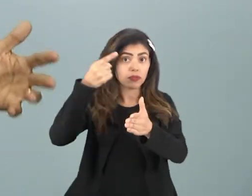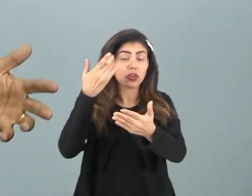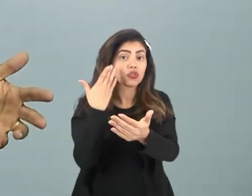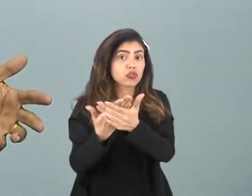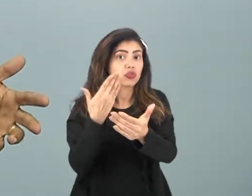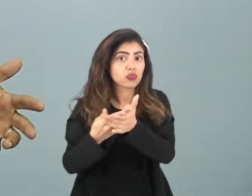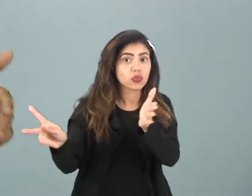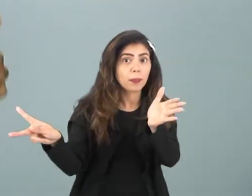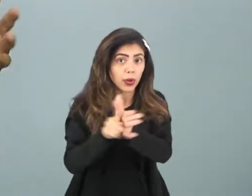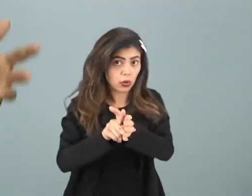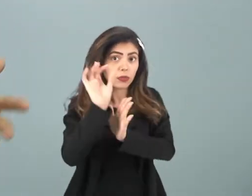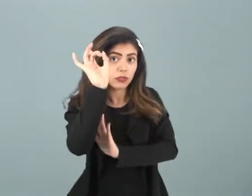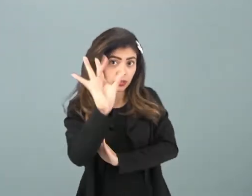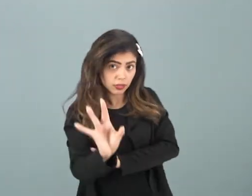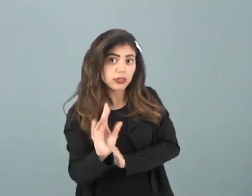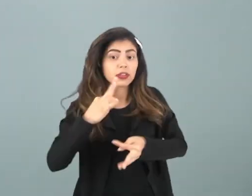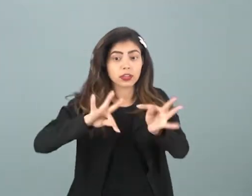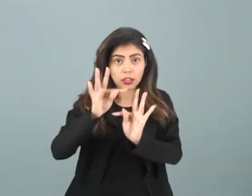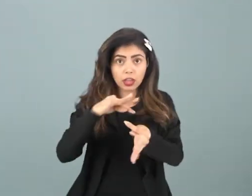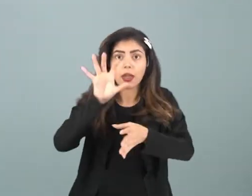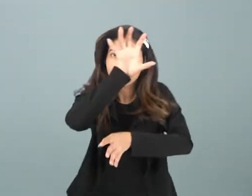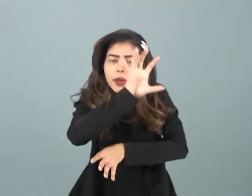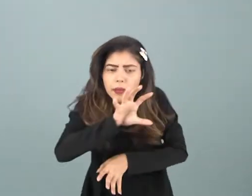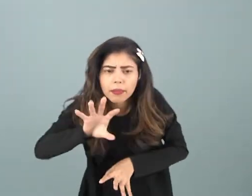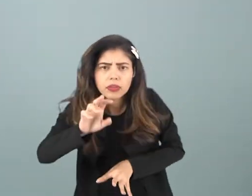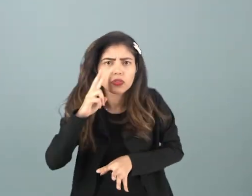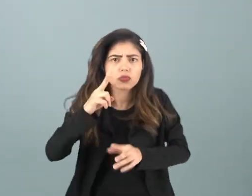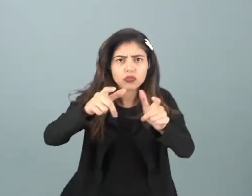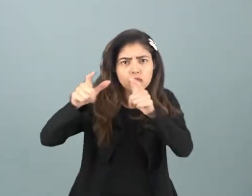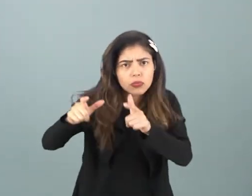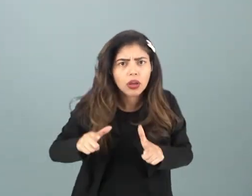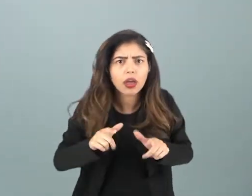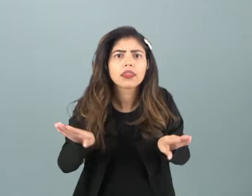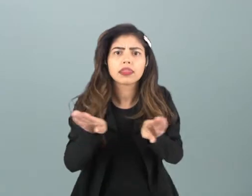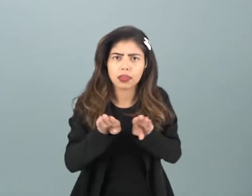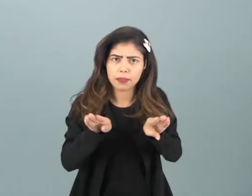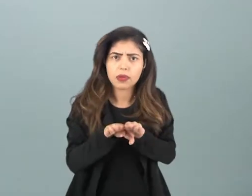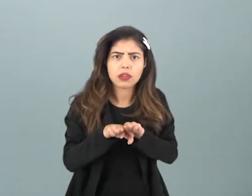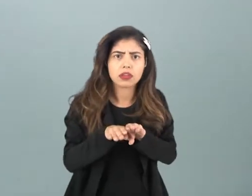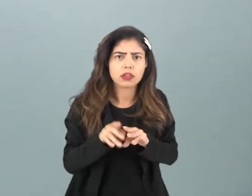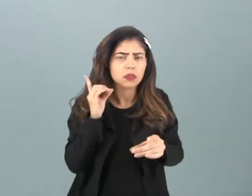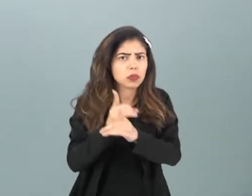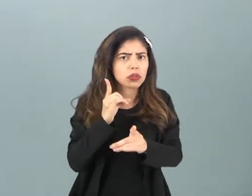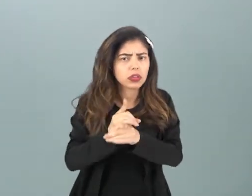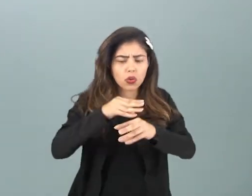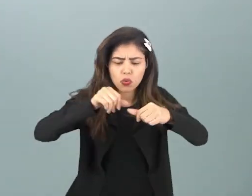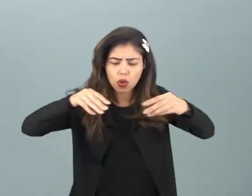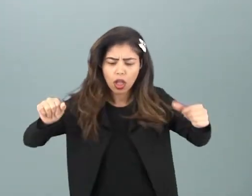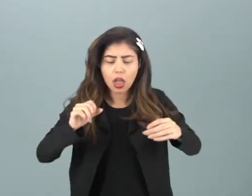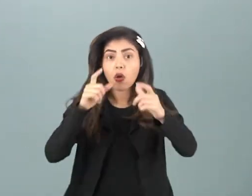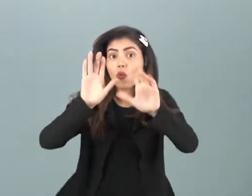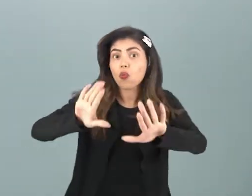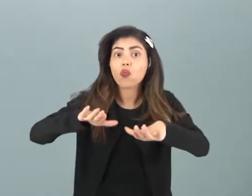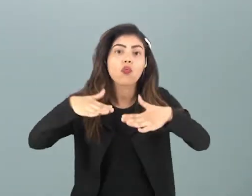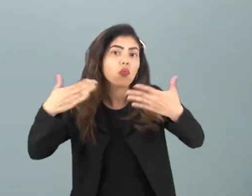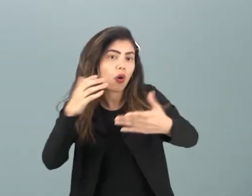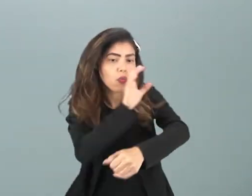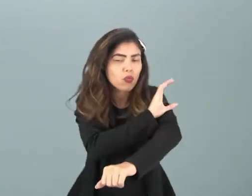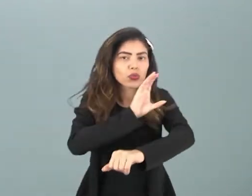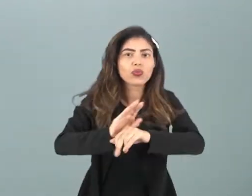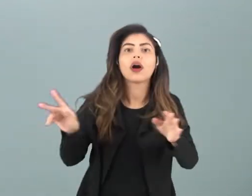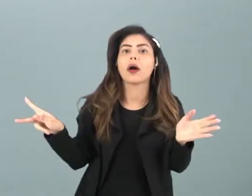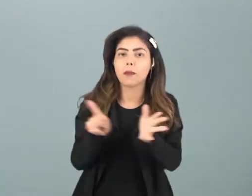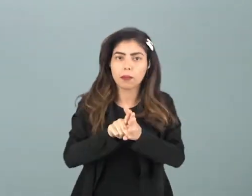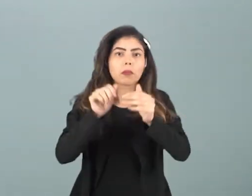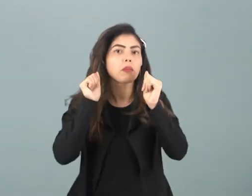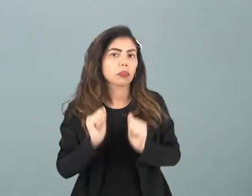estudo específico tecnológico, mapeamento de área, é possível identificar o tipo de solo, que tipo de cultura vai ser